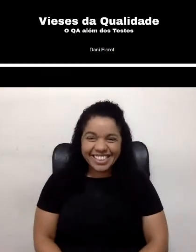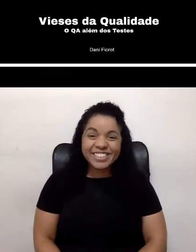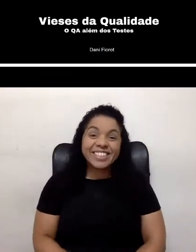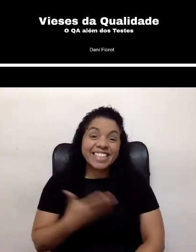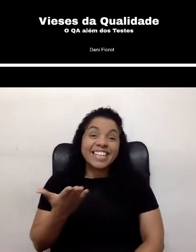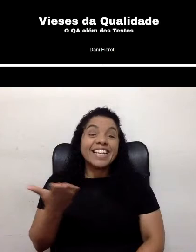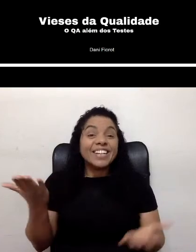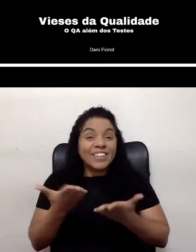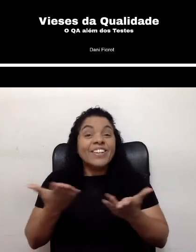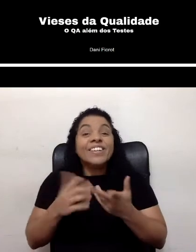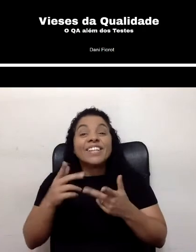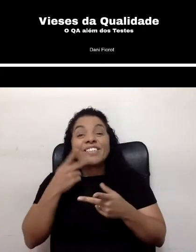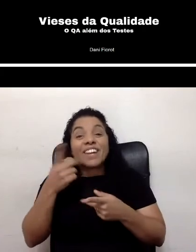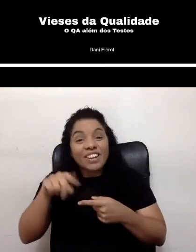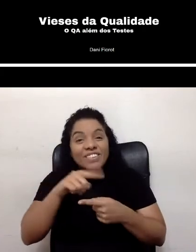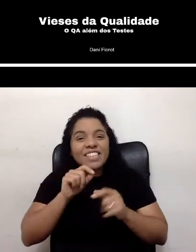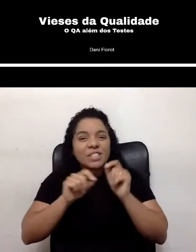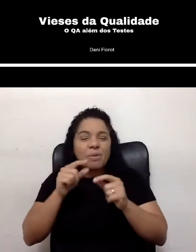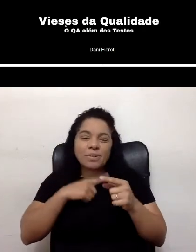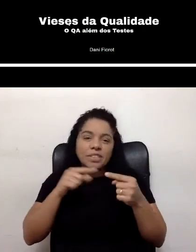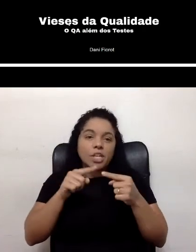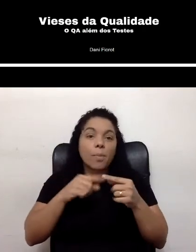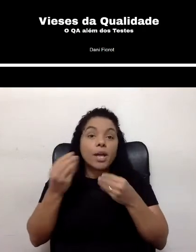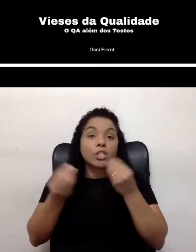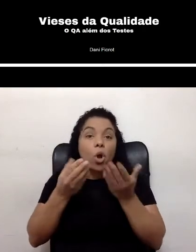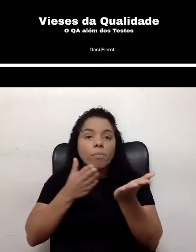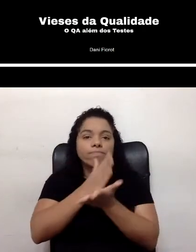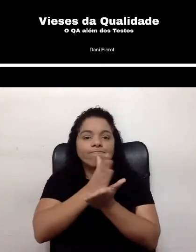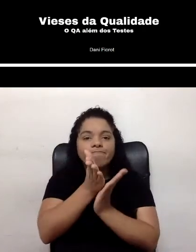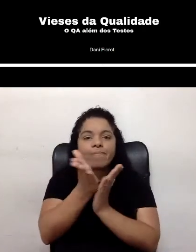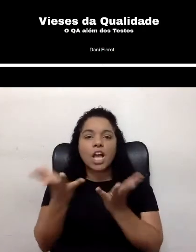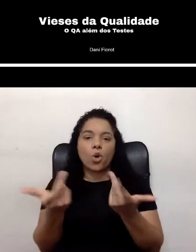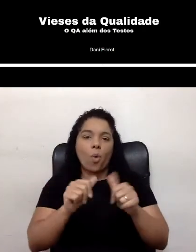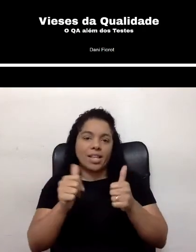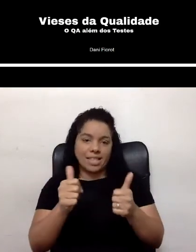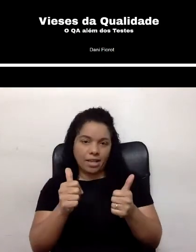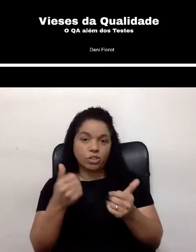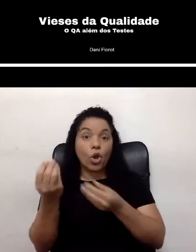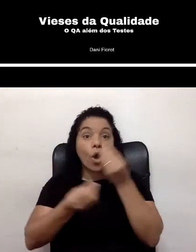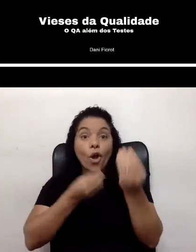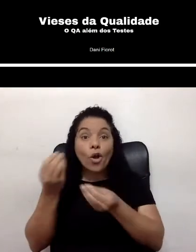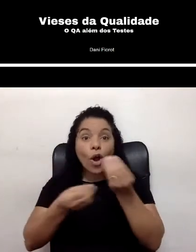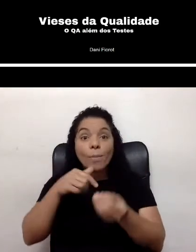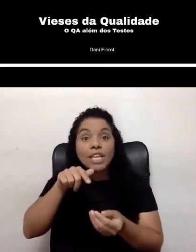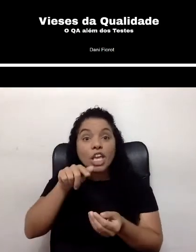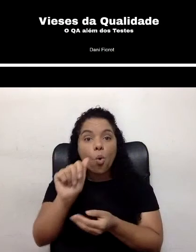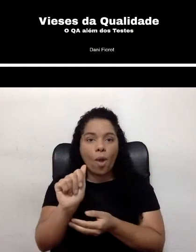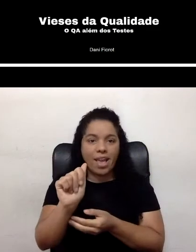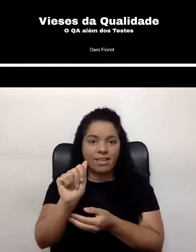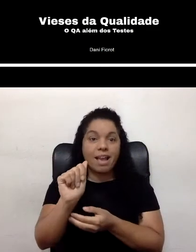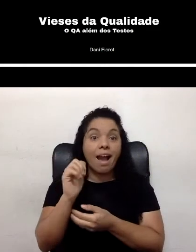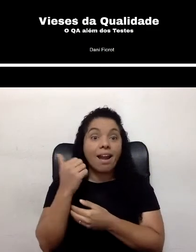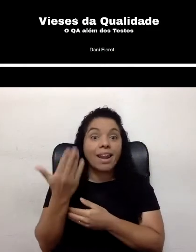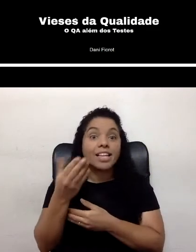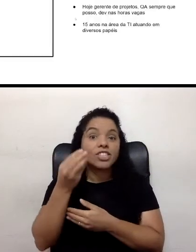E hoje eu vim falar com vocês um pouquinho a respeito dos vieses de qualidade, né? Trazer um pouco da visão do QA além dos testes.